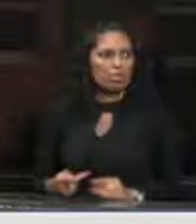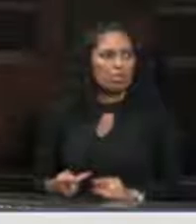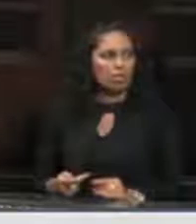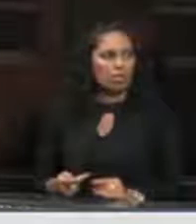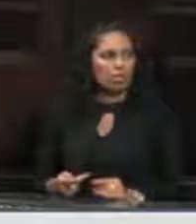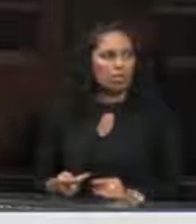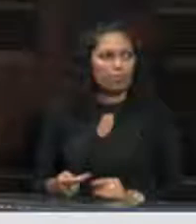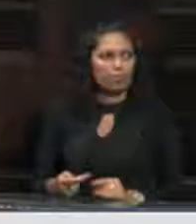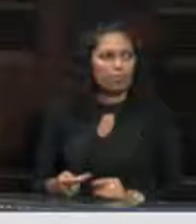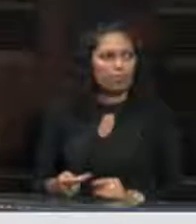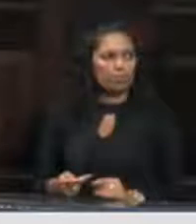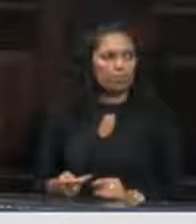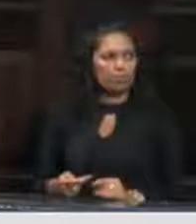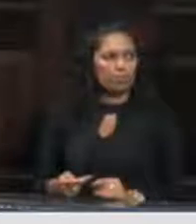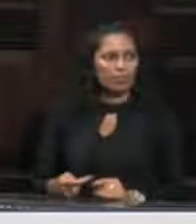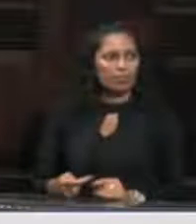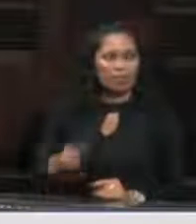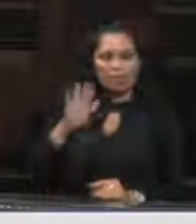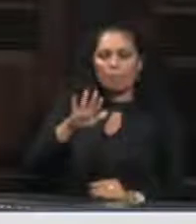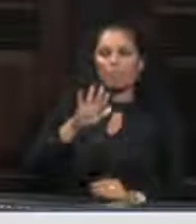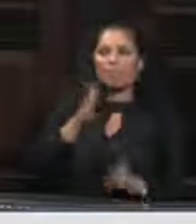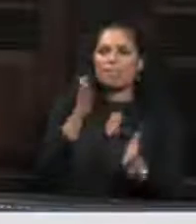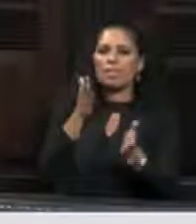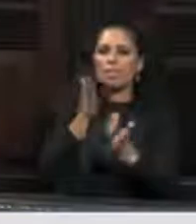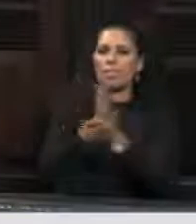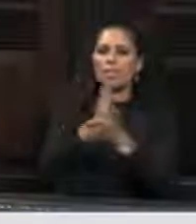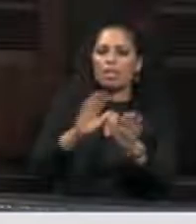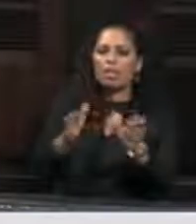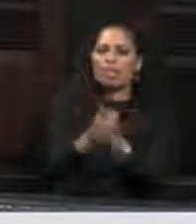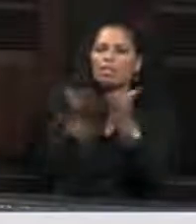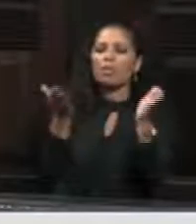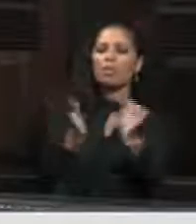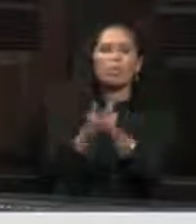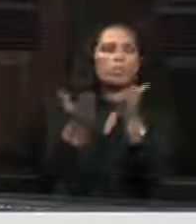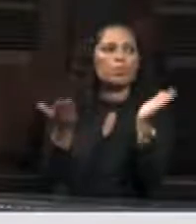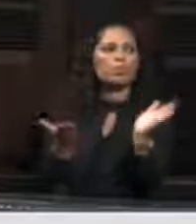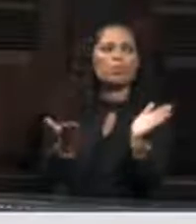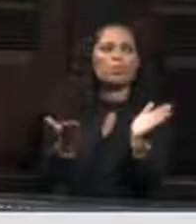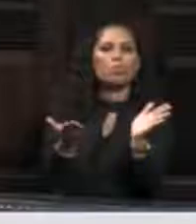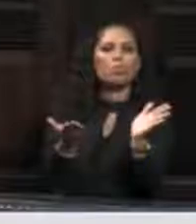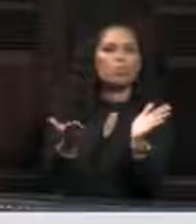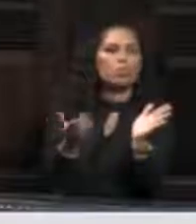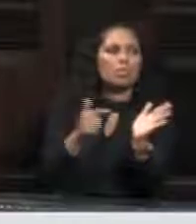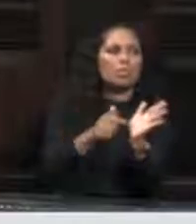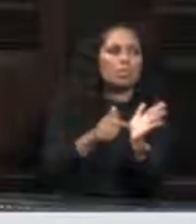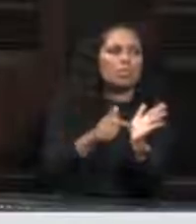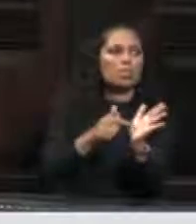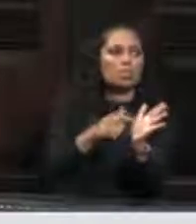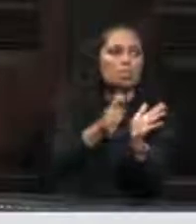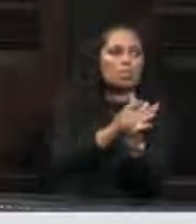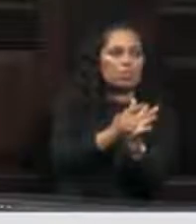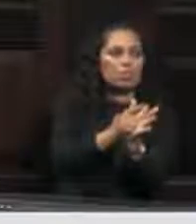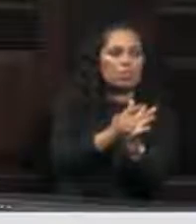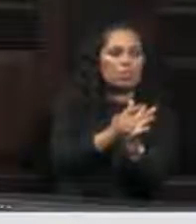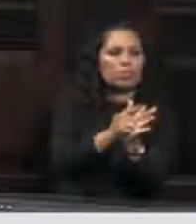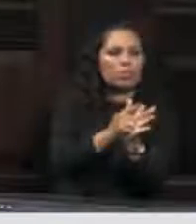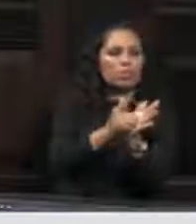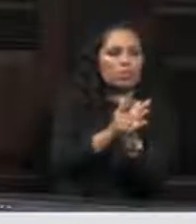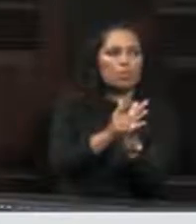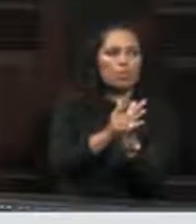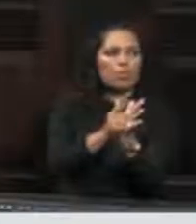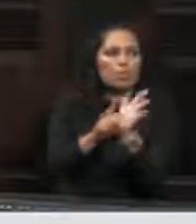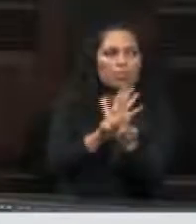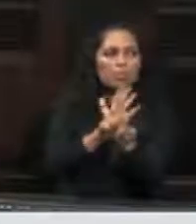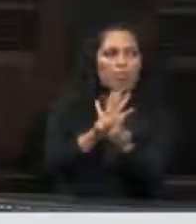acham que acabar a pobreza é exatamente com propostas desse tipo. Sabe o que isso aqui significa? Que 2 anos depois não deve